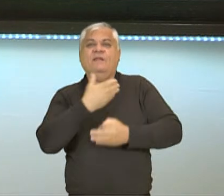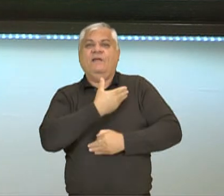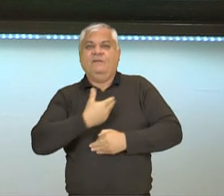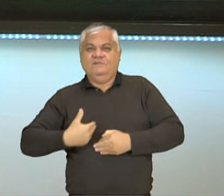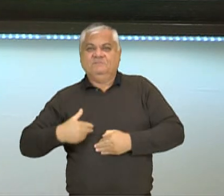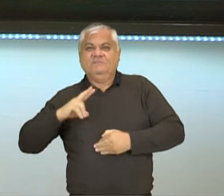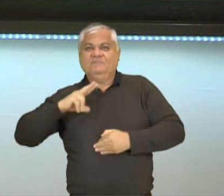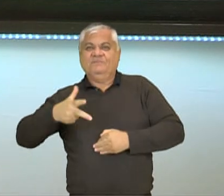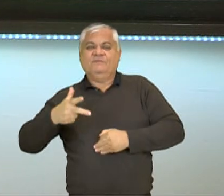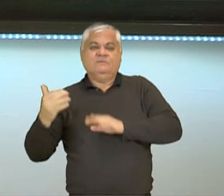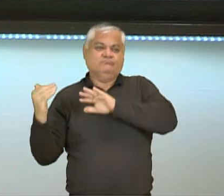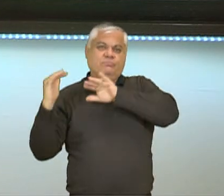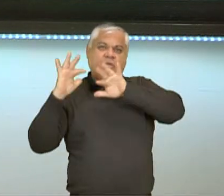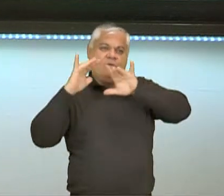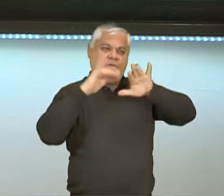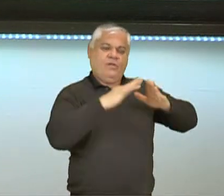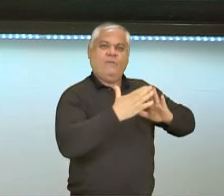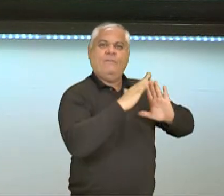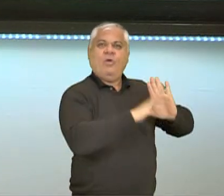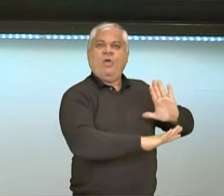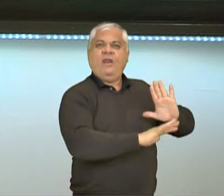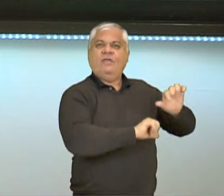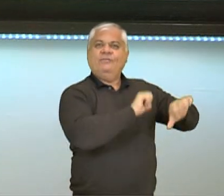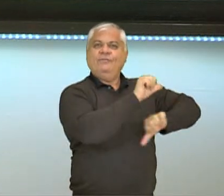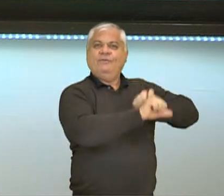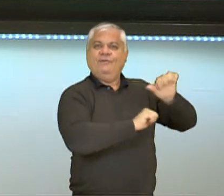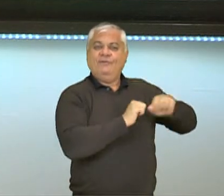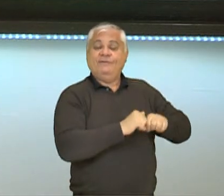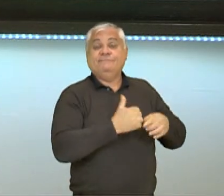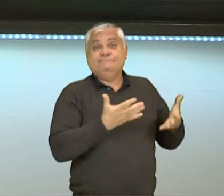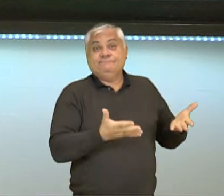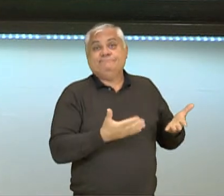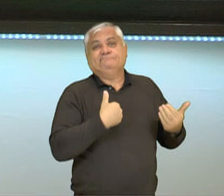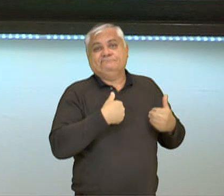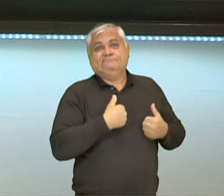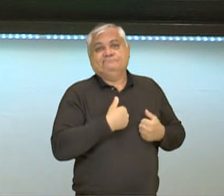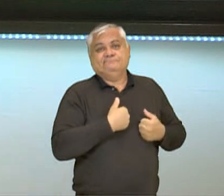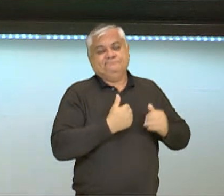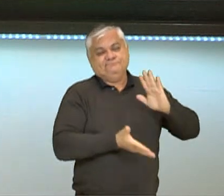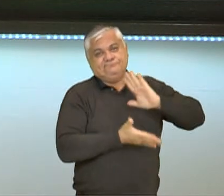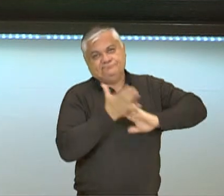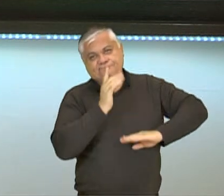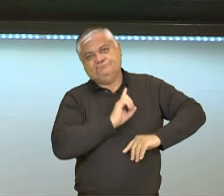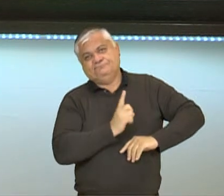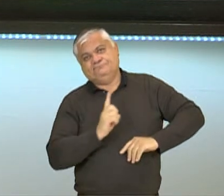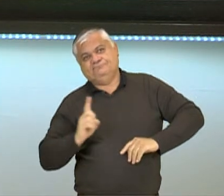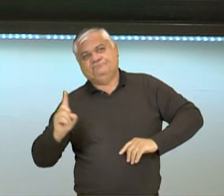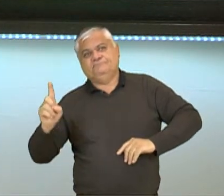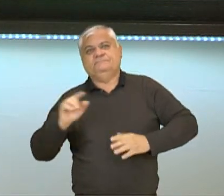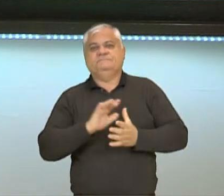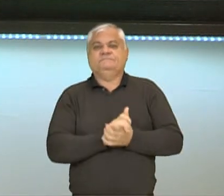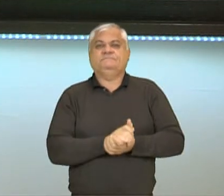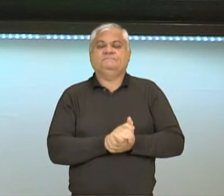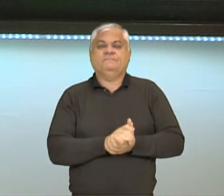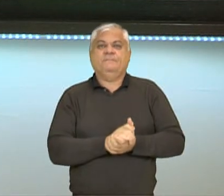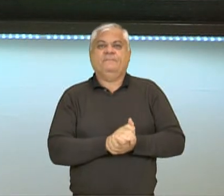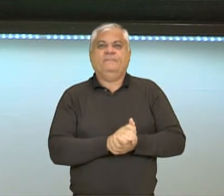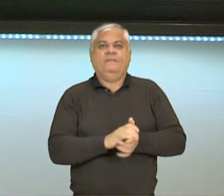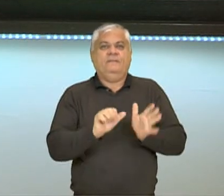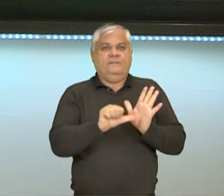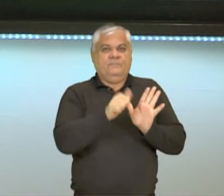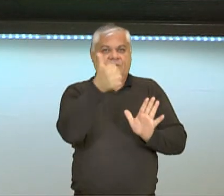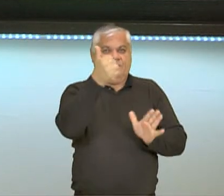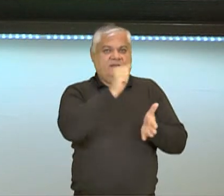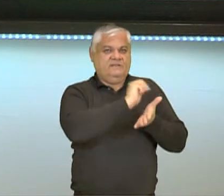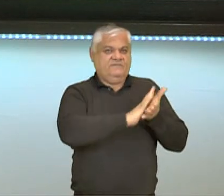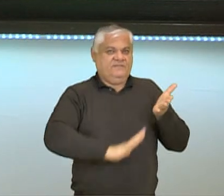ser retiradas dessas moradias, mas viram-se obrigadas a essa atitude. Temos a nossa